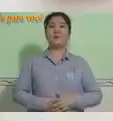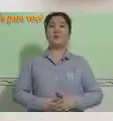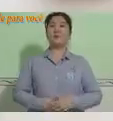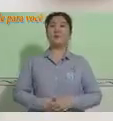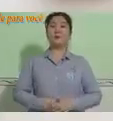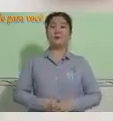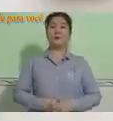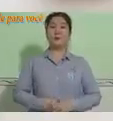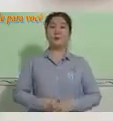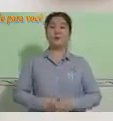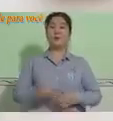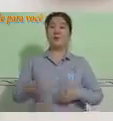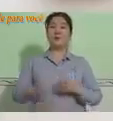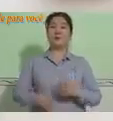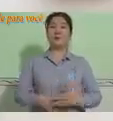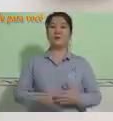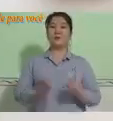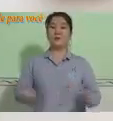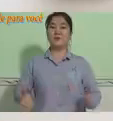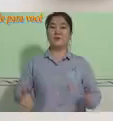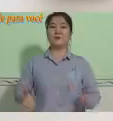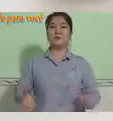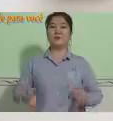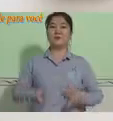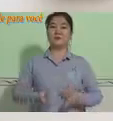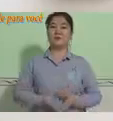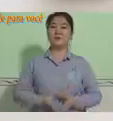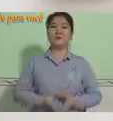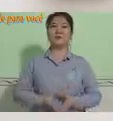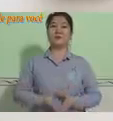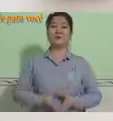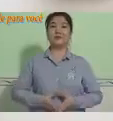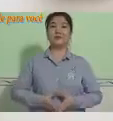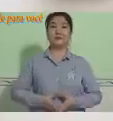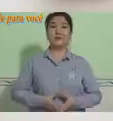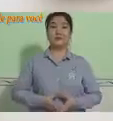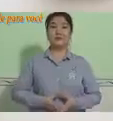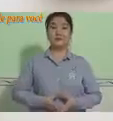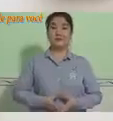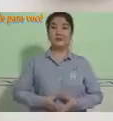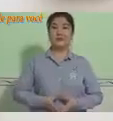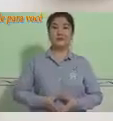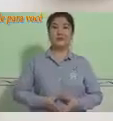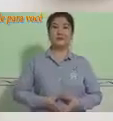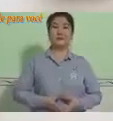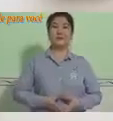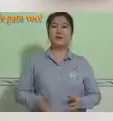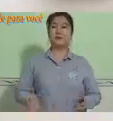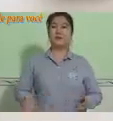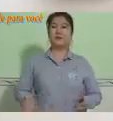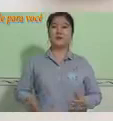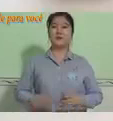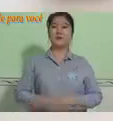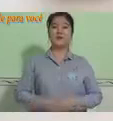vírgula, apneia obstrutiva do ozono, ponto e vírgula, hipercalcemia, ponto e vírgula, depressão, ansiedade,